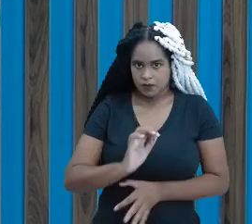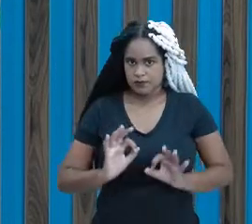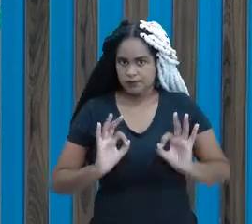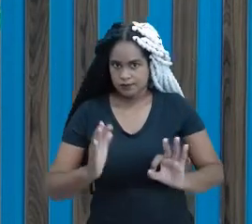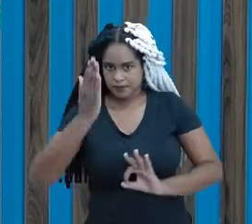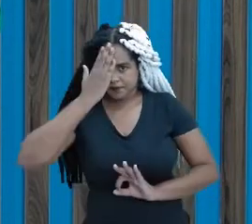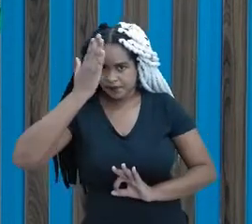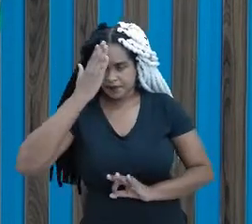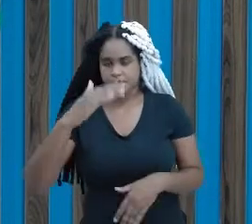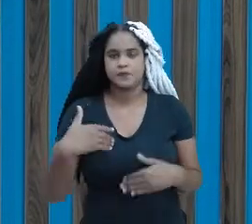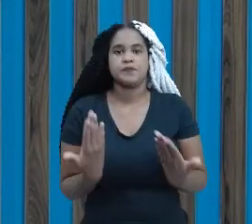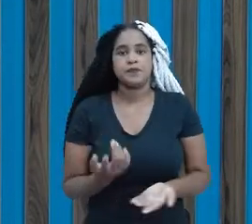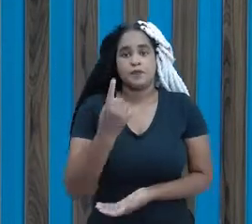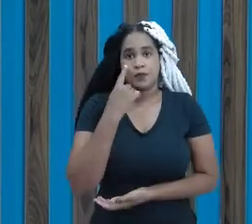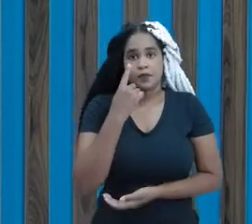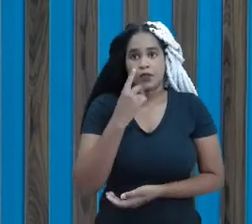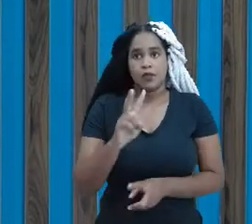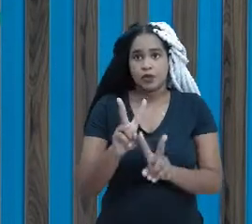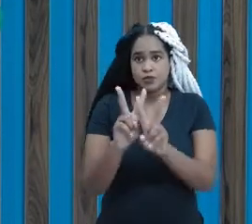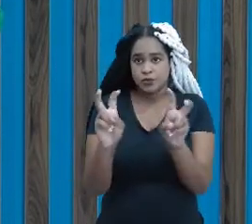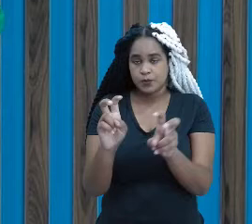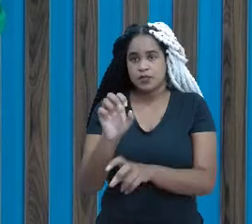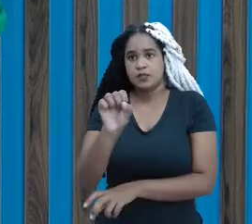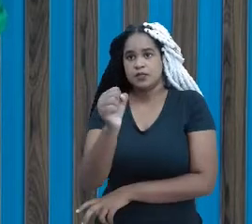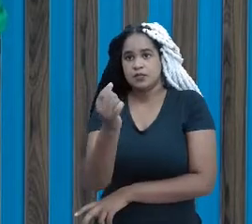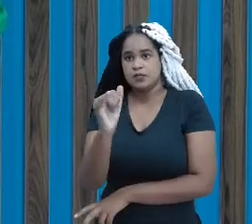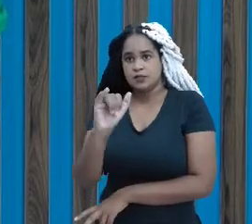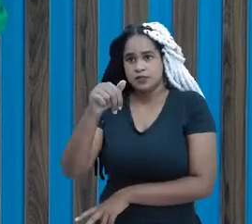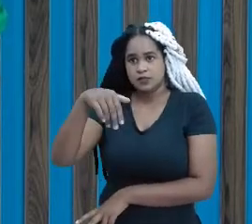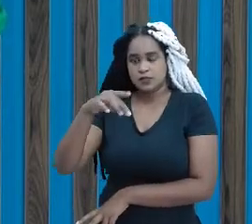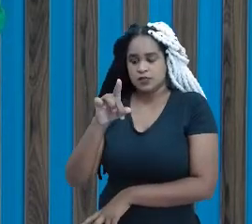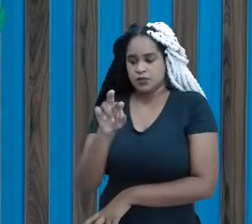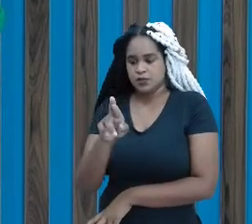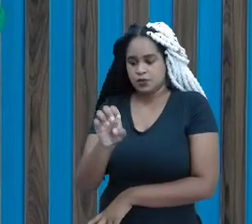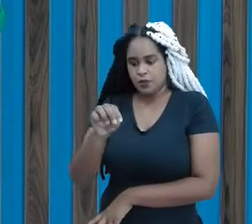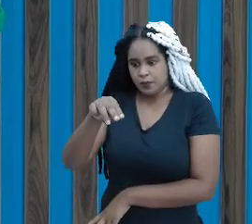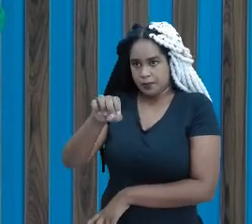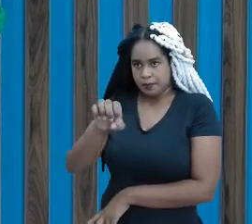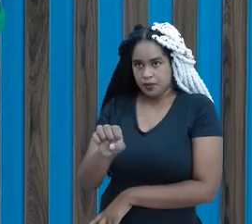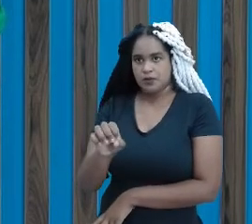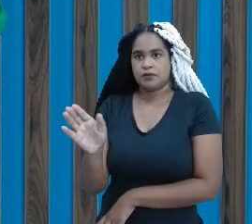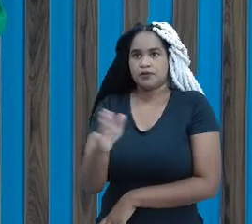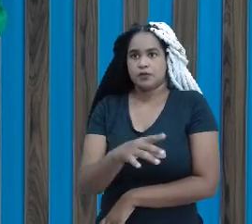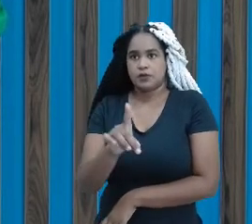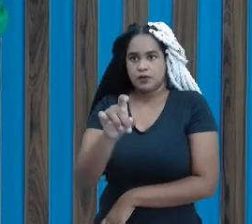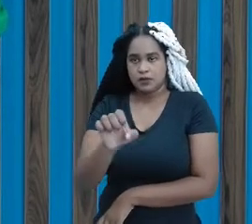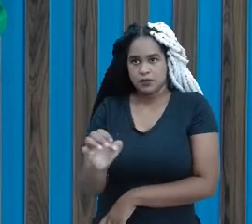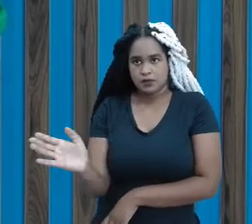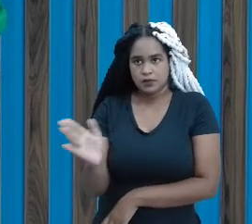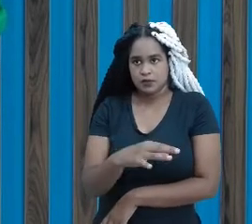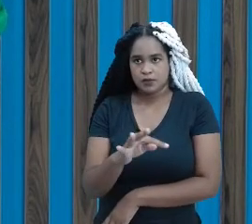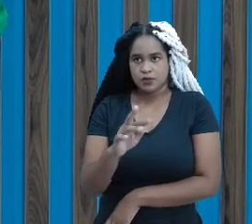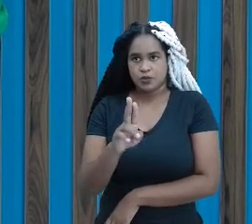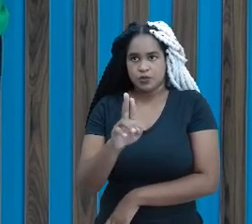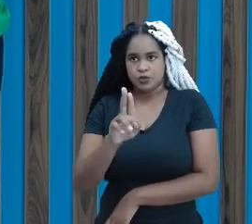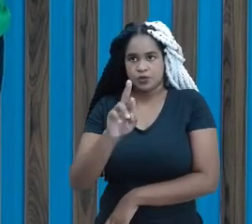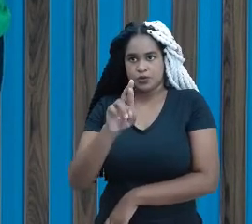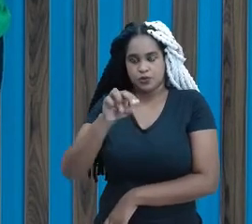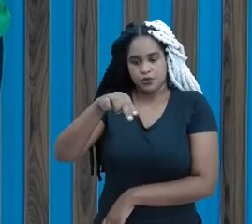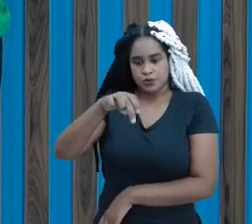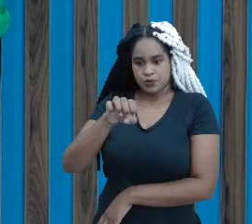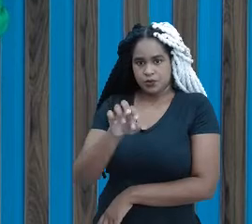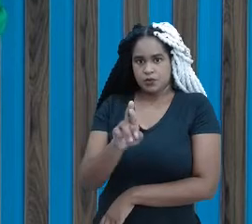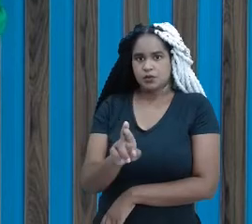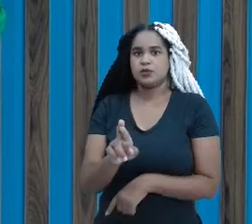Ó, síndrome de Turner e Klinefelter, vocês já estão cansados de ver aqui comigo, né? Mas eu não poderia deixar de mostrar